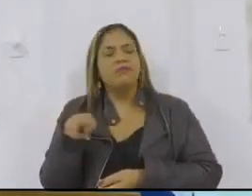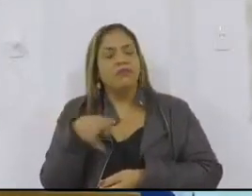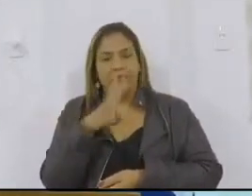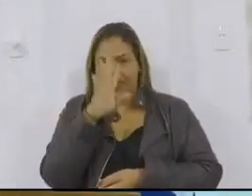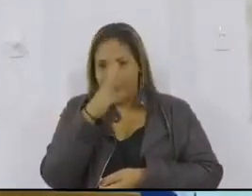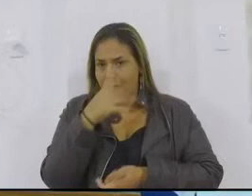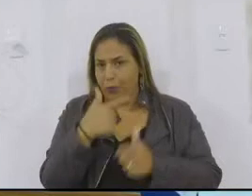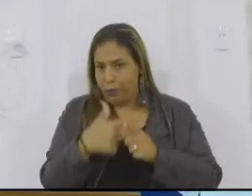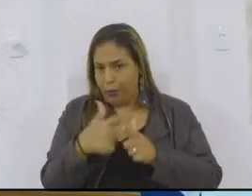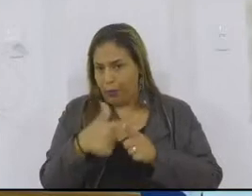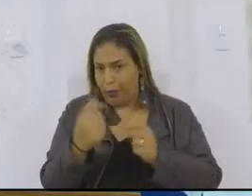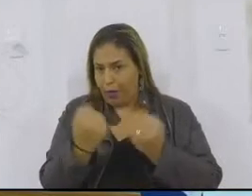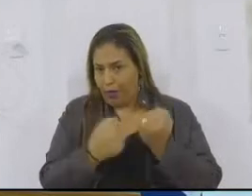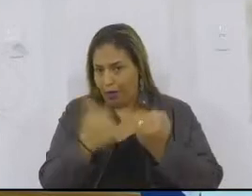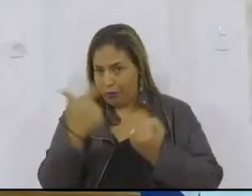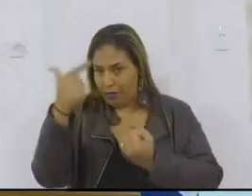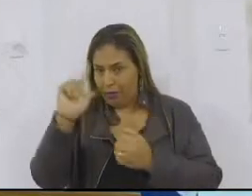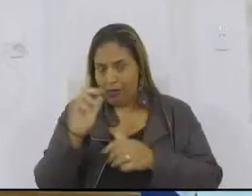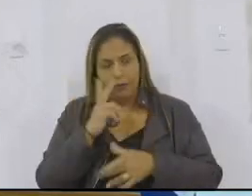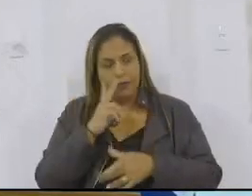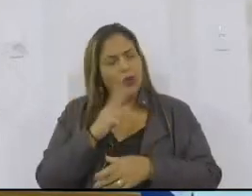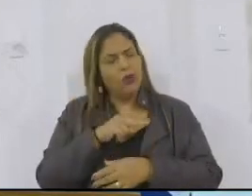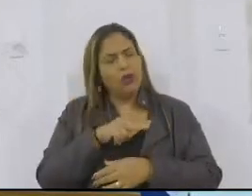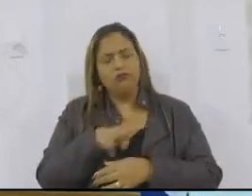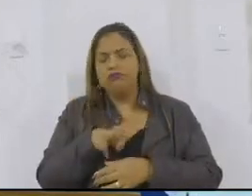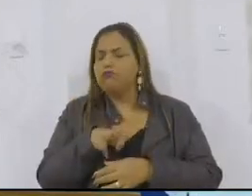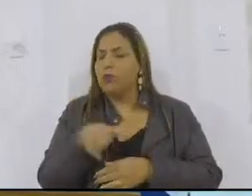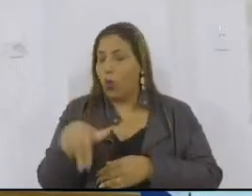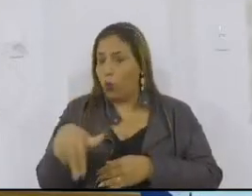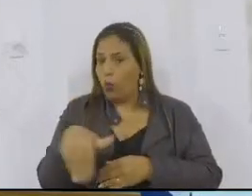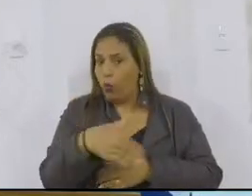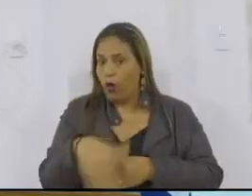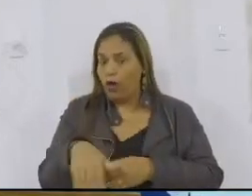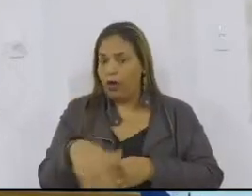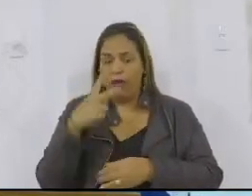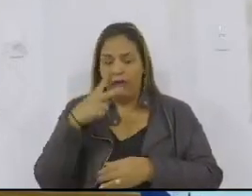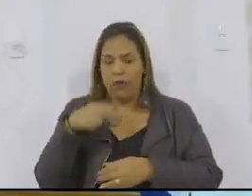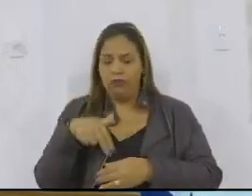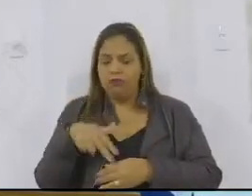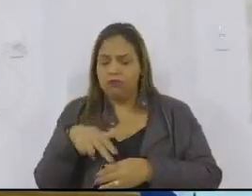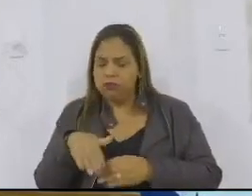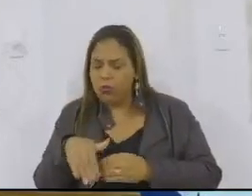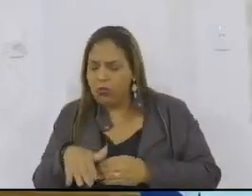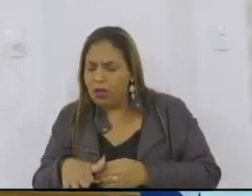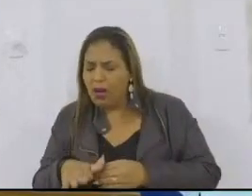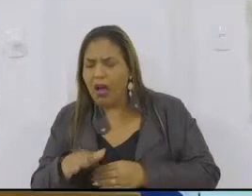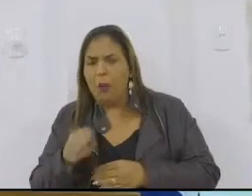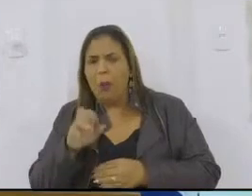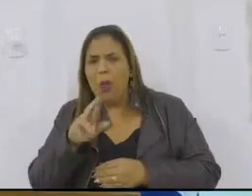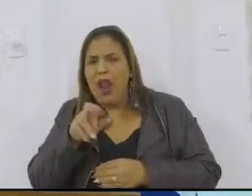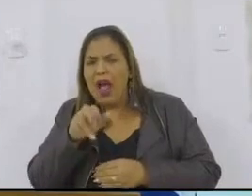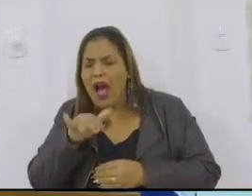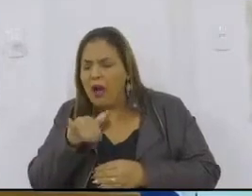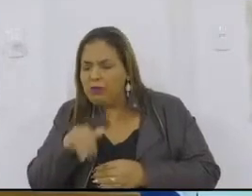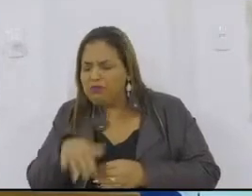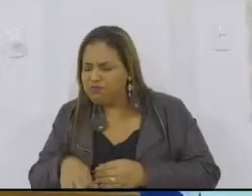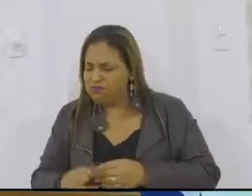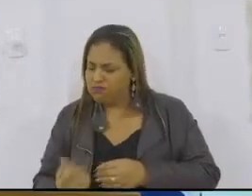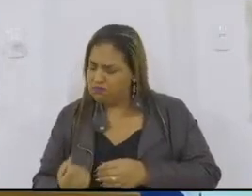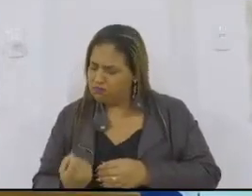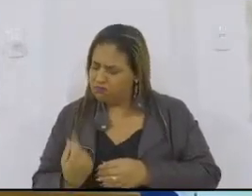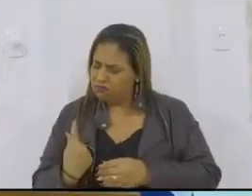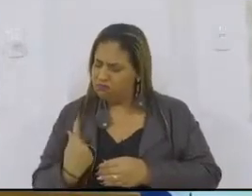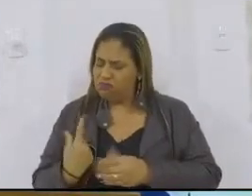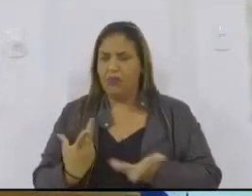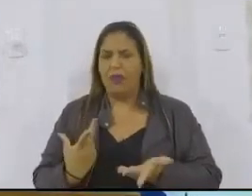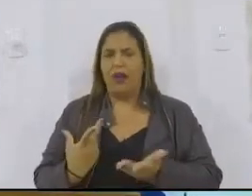um probleminha do meu carro e, olhando na rua, eu vi um buraquinho. Uma coisa assim muito estranha. Aí